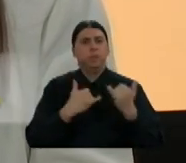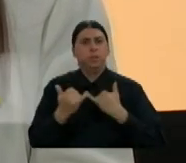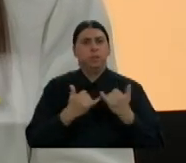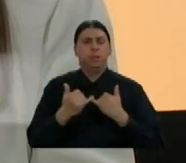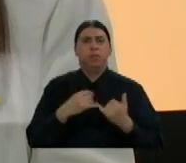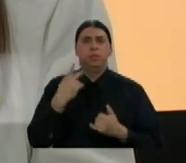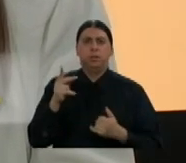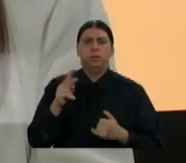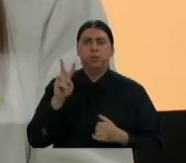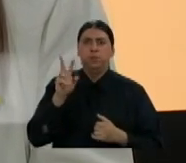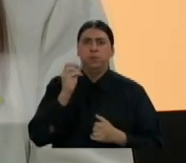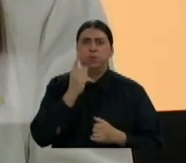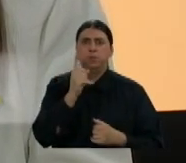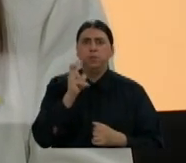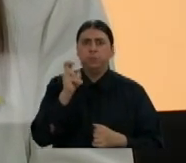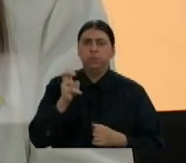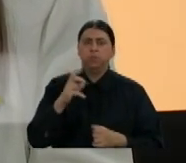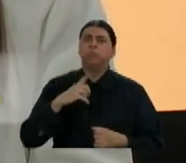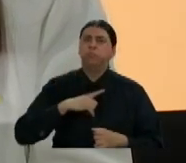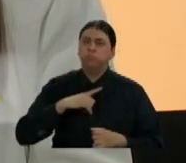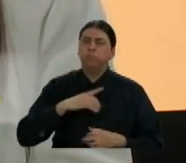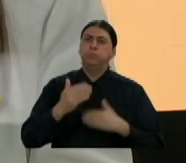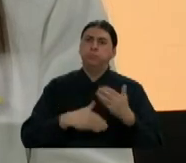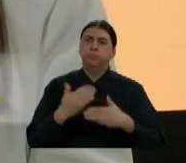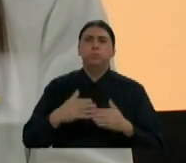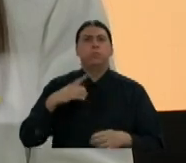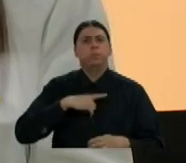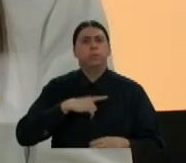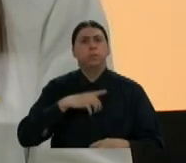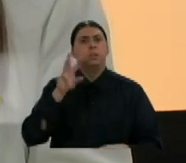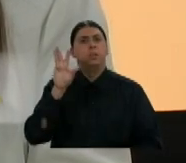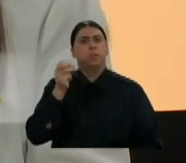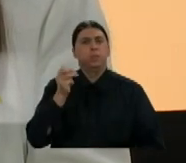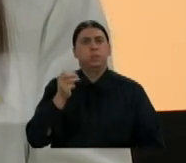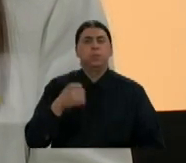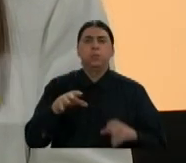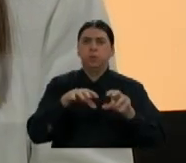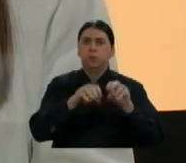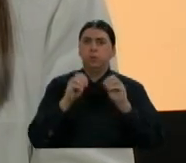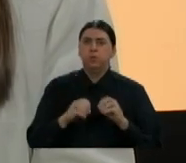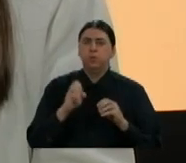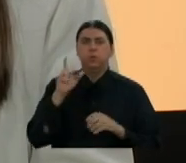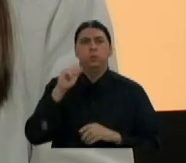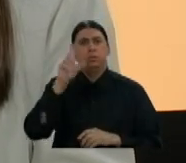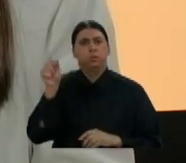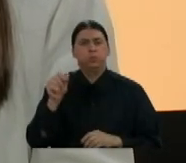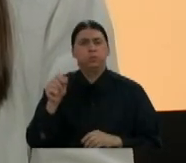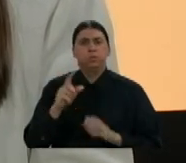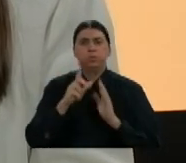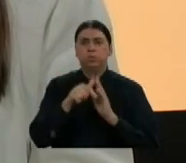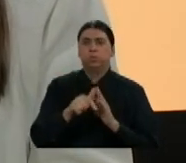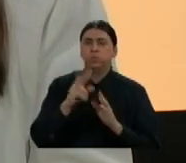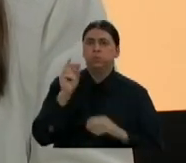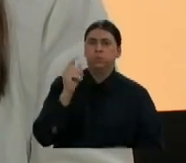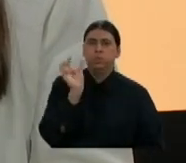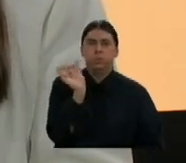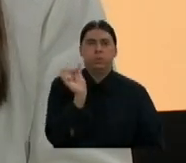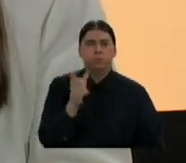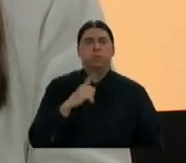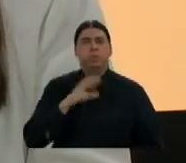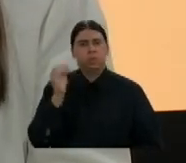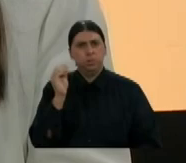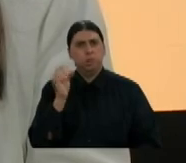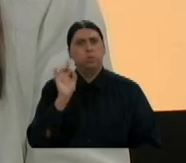2015 nós tivemos 30 ações 2006 no total do ano em porto alegre em